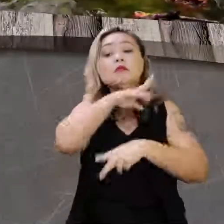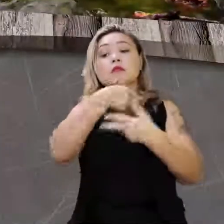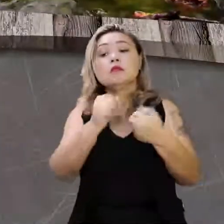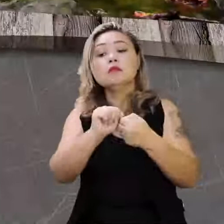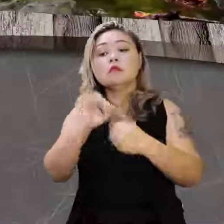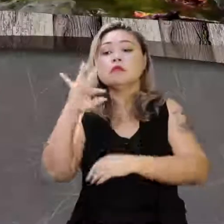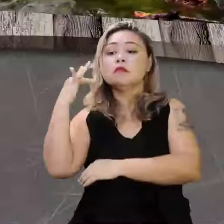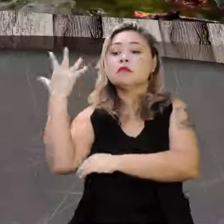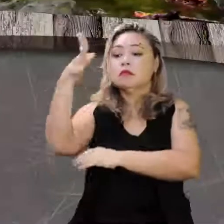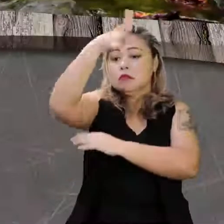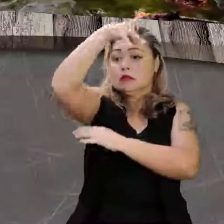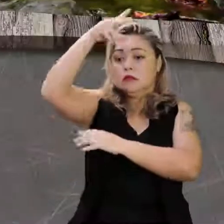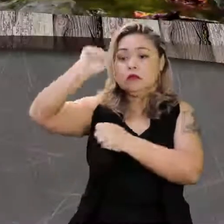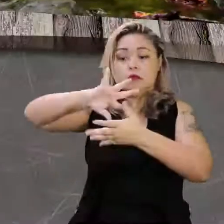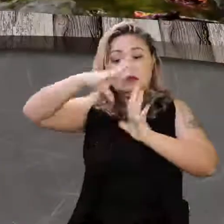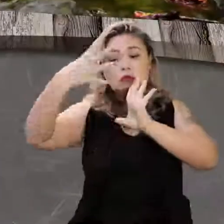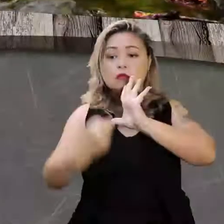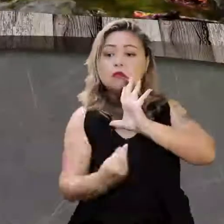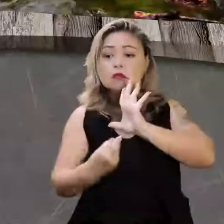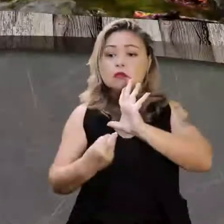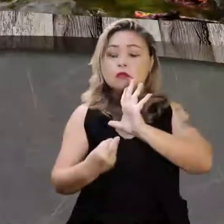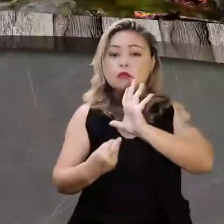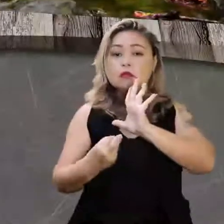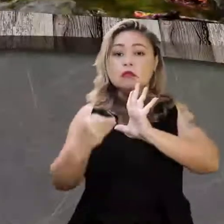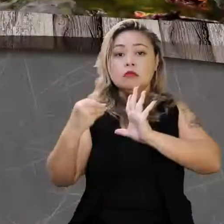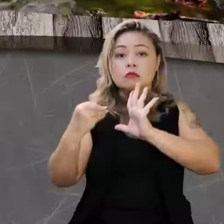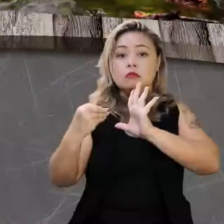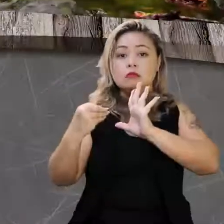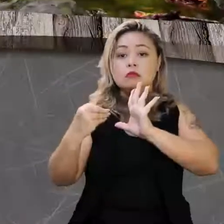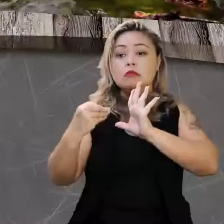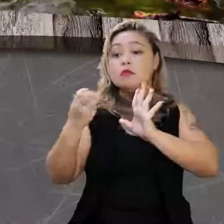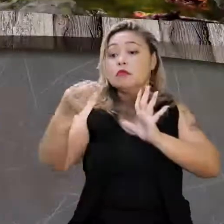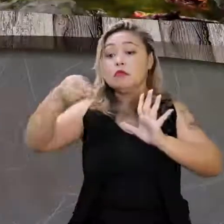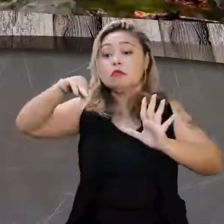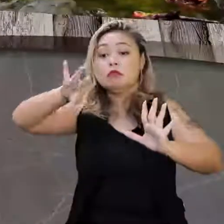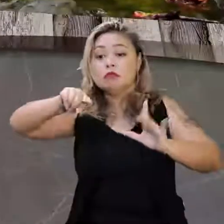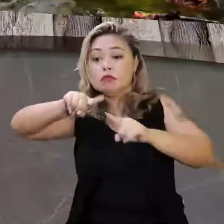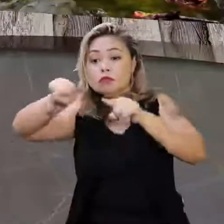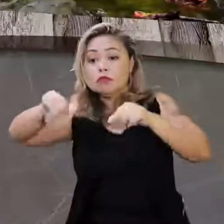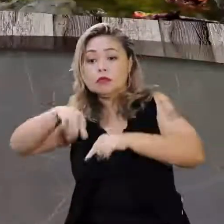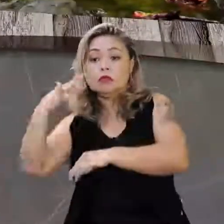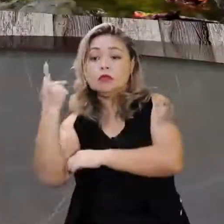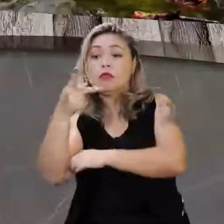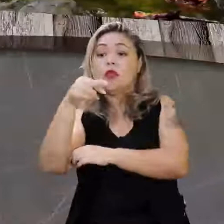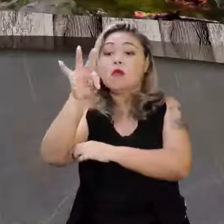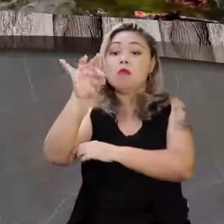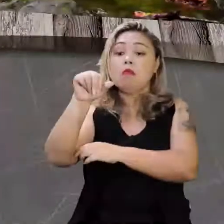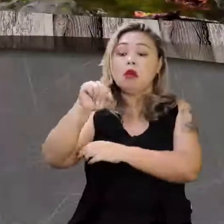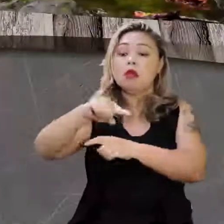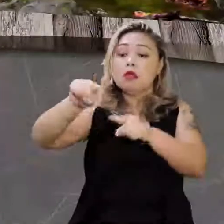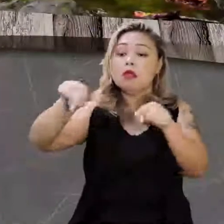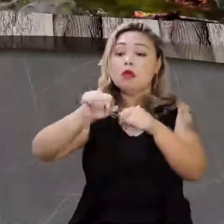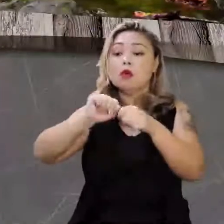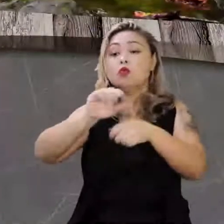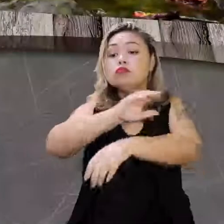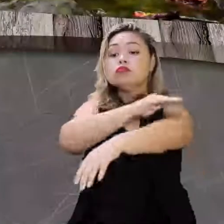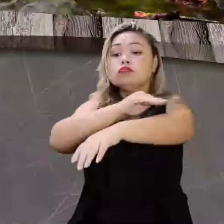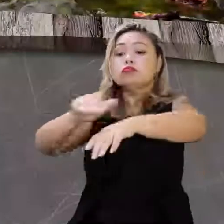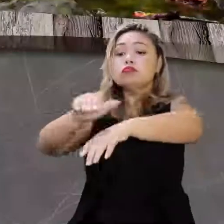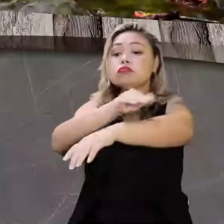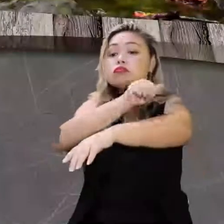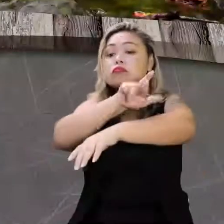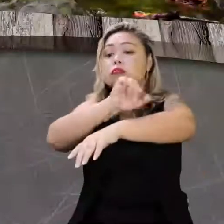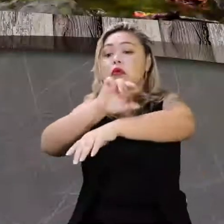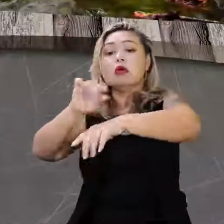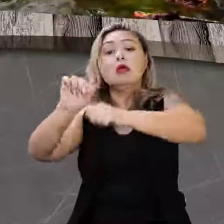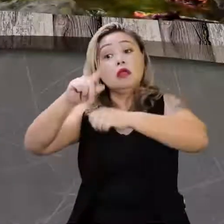da Amazônia, quando eu penso no animal da floresta da Mata Atlântica, do Pantanal, do Cerrado, nós estamos falando de